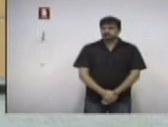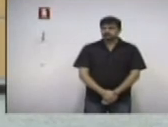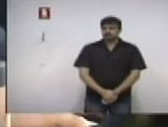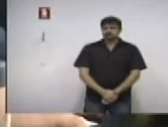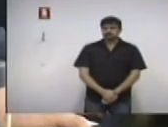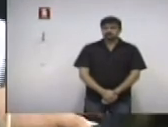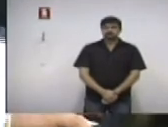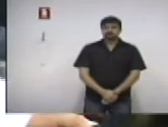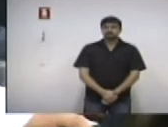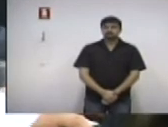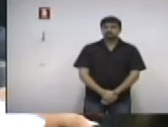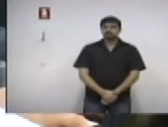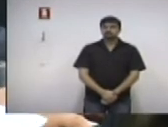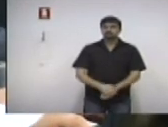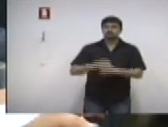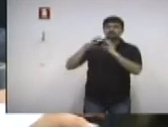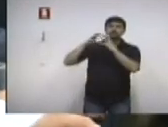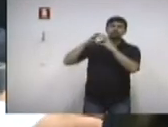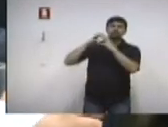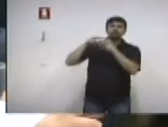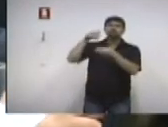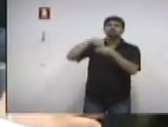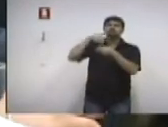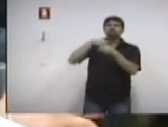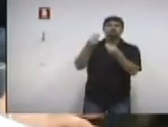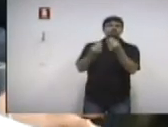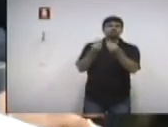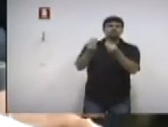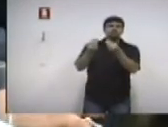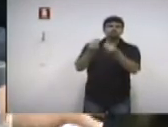O Pedro está coco seu voto